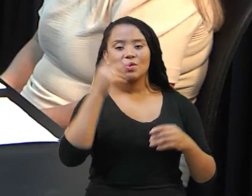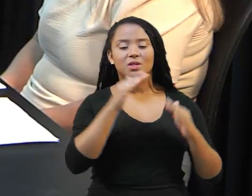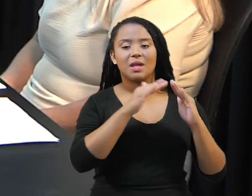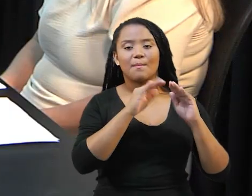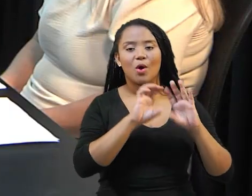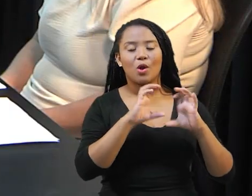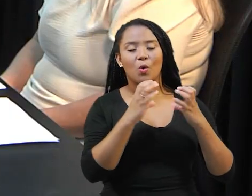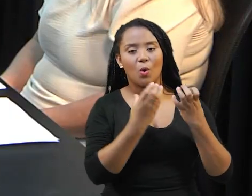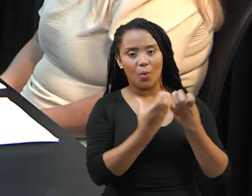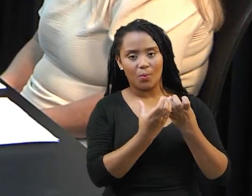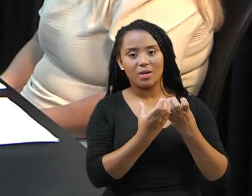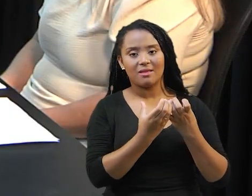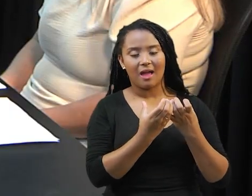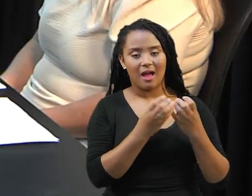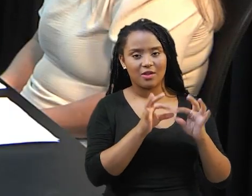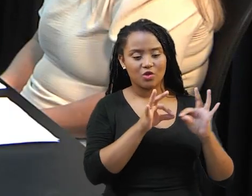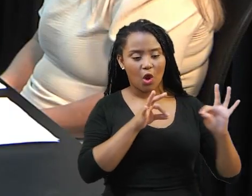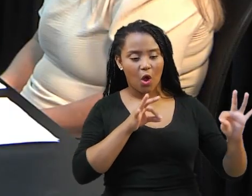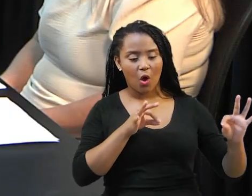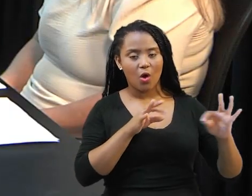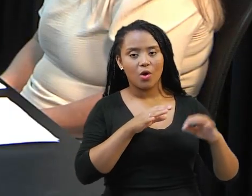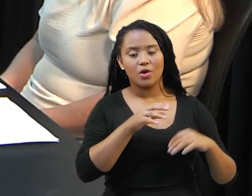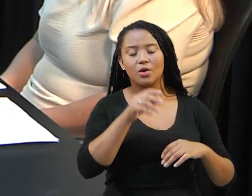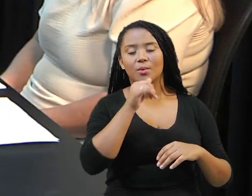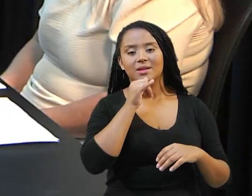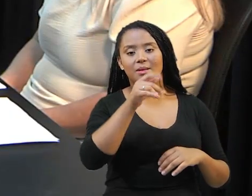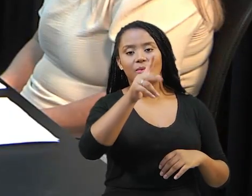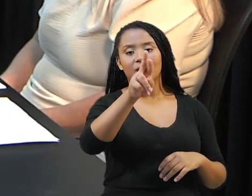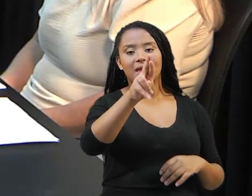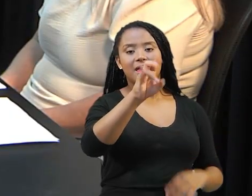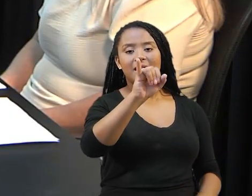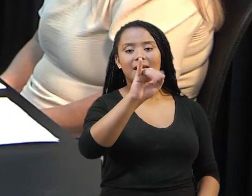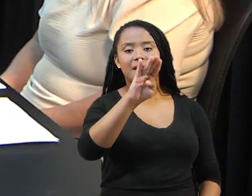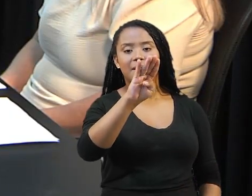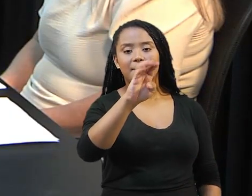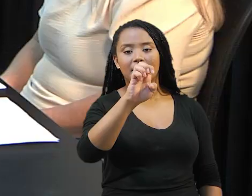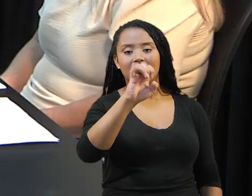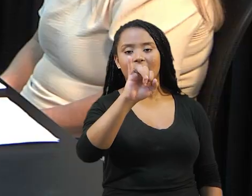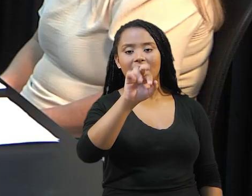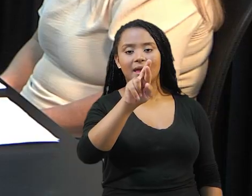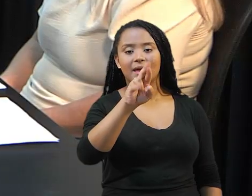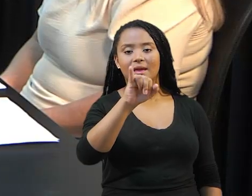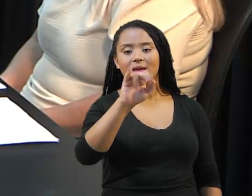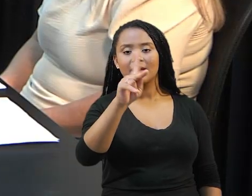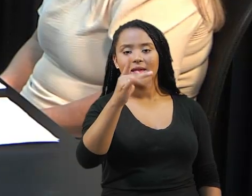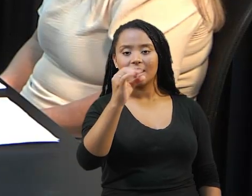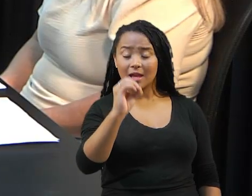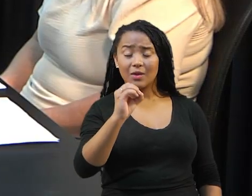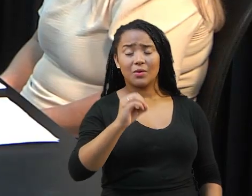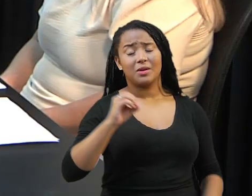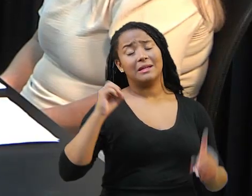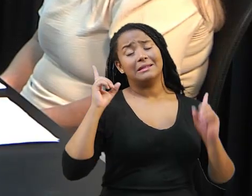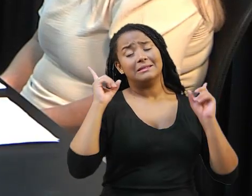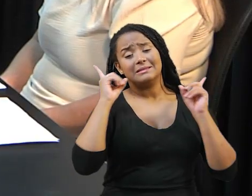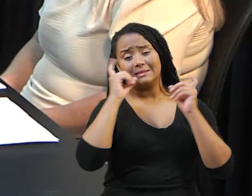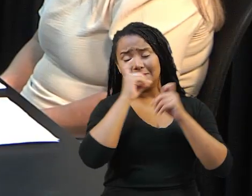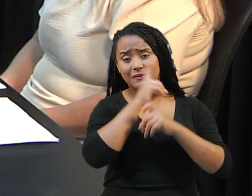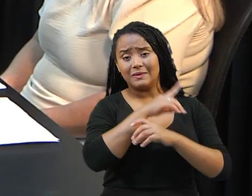os ribeirinhos, pessoas ribeirinhas, exatamente, pessoas que moram em comunidades mais precárias. Mesmo no interior, exatamente.